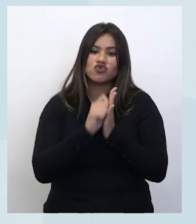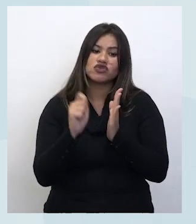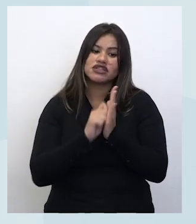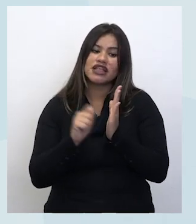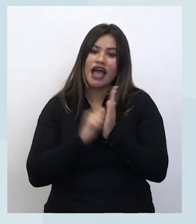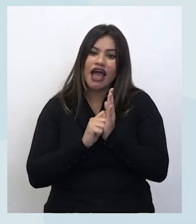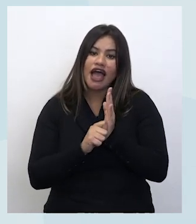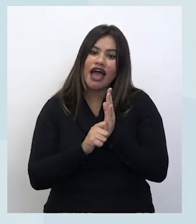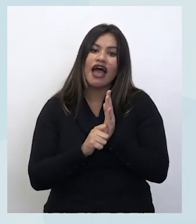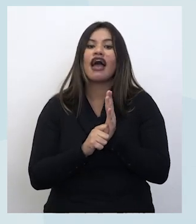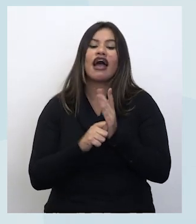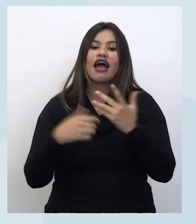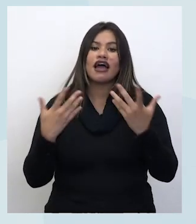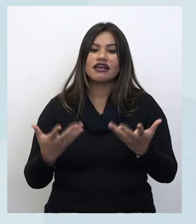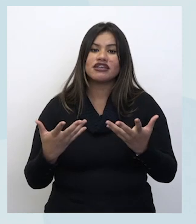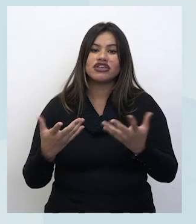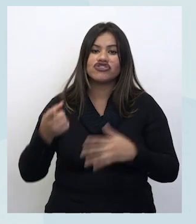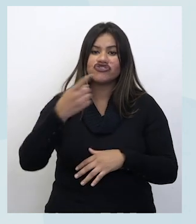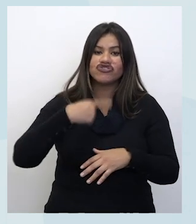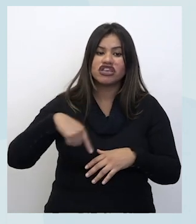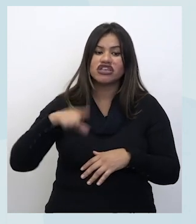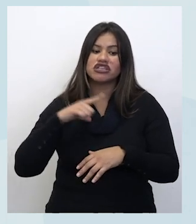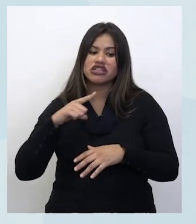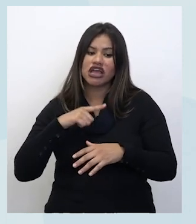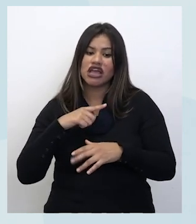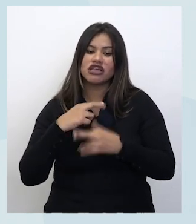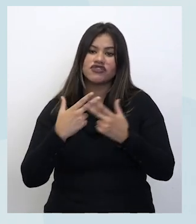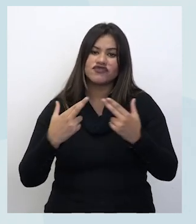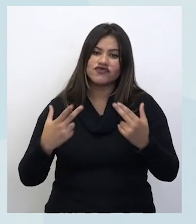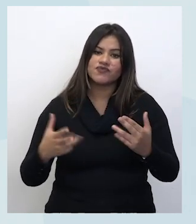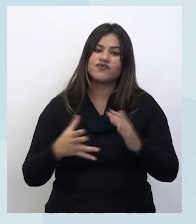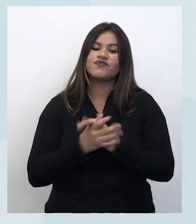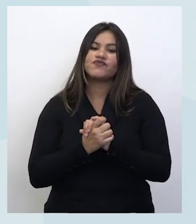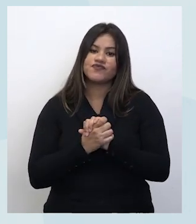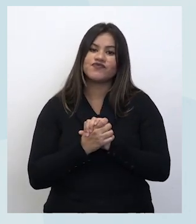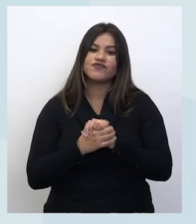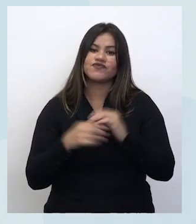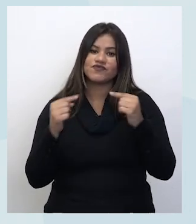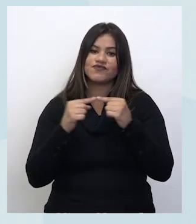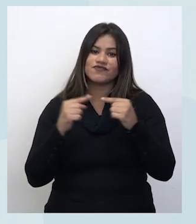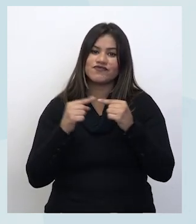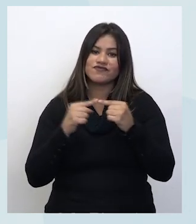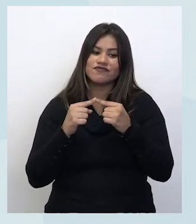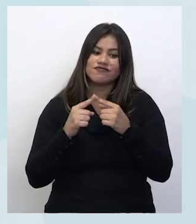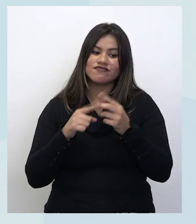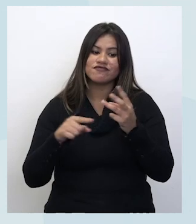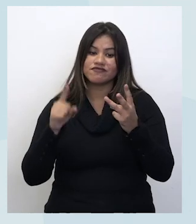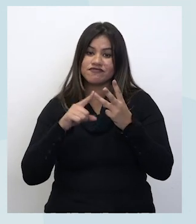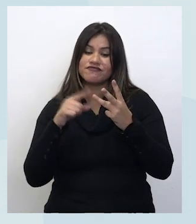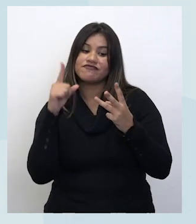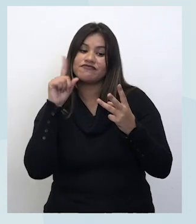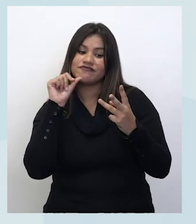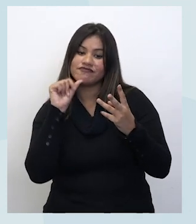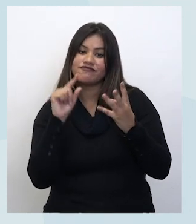anotações e onde a gente vem fazendo todas as anotações ao longo desse desenvolvimento socioemocional. A gente vai precisar de um lápis,